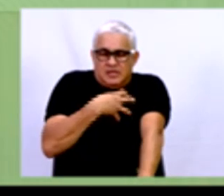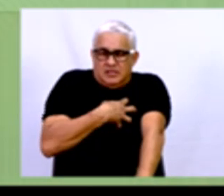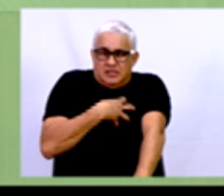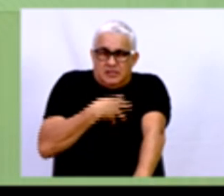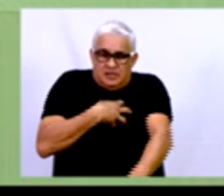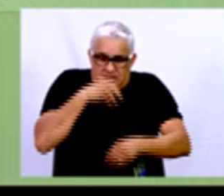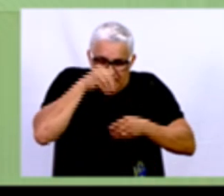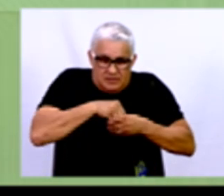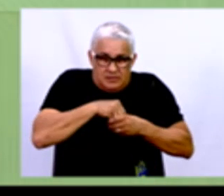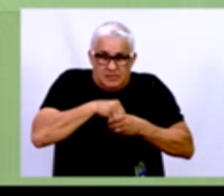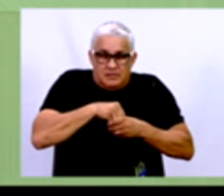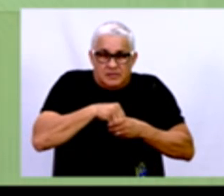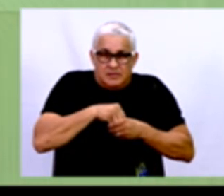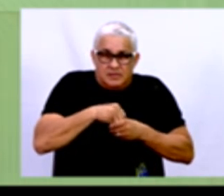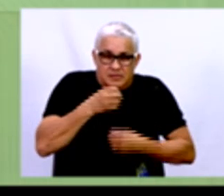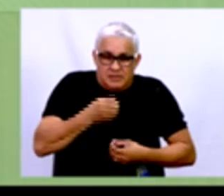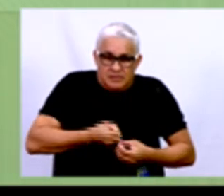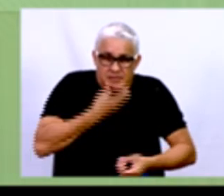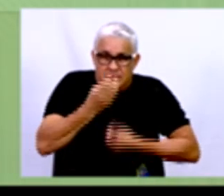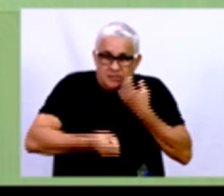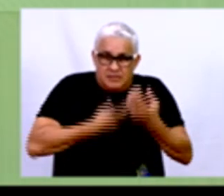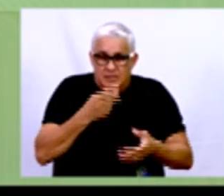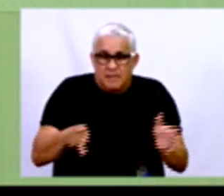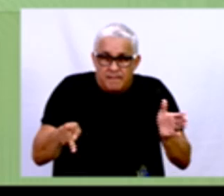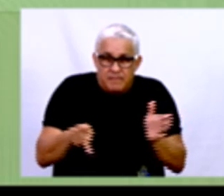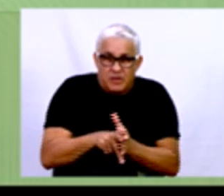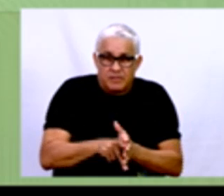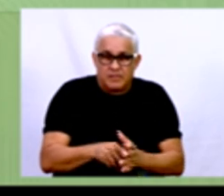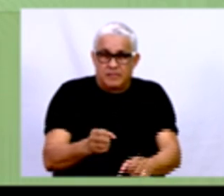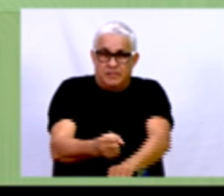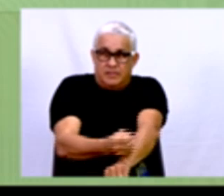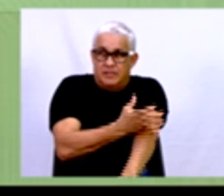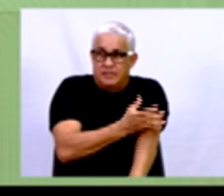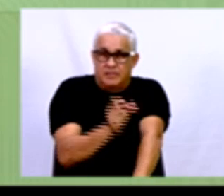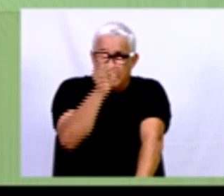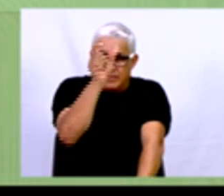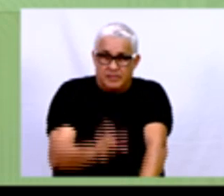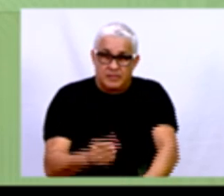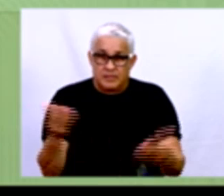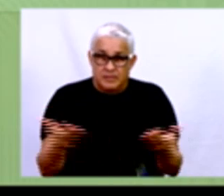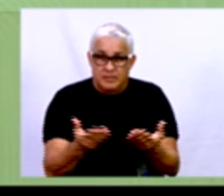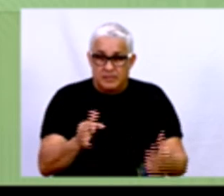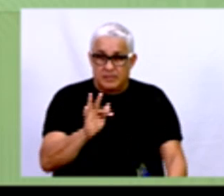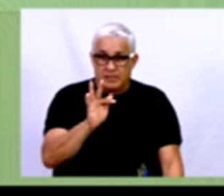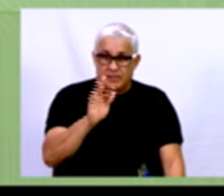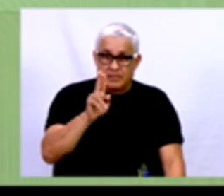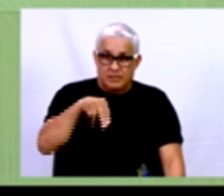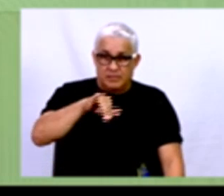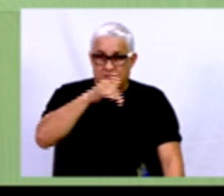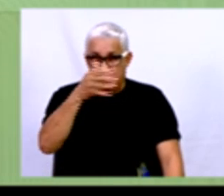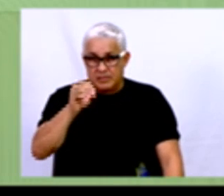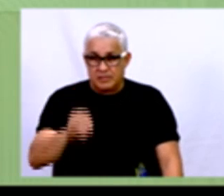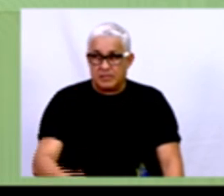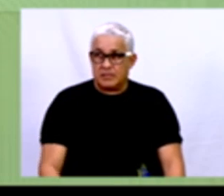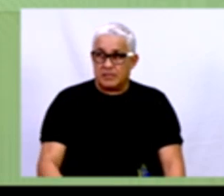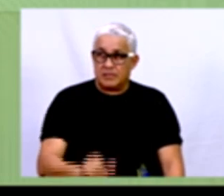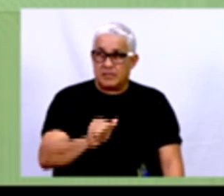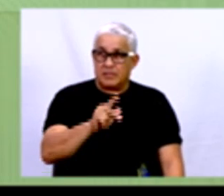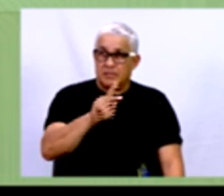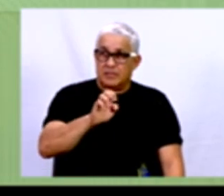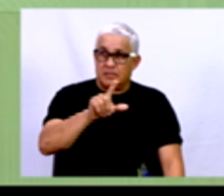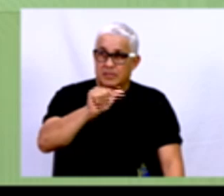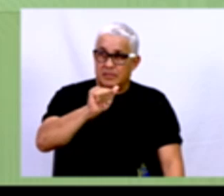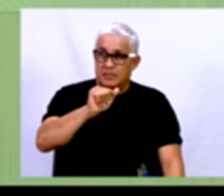isso vai ser característica da função emotiva. Isso, vamos ver agora a função apelativa,